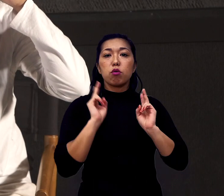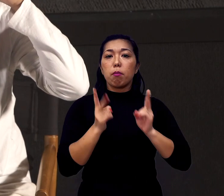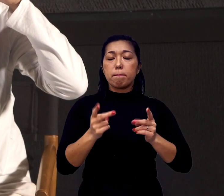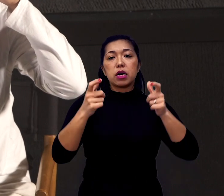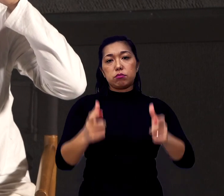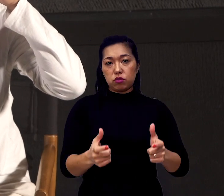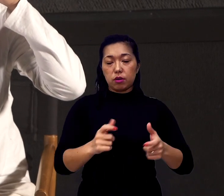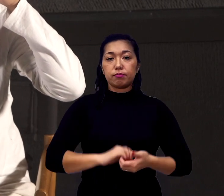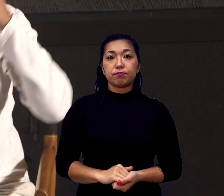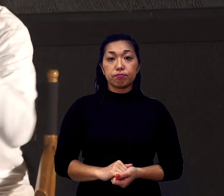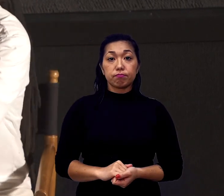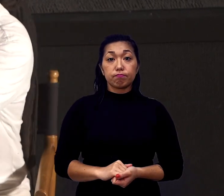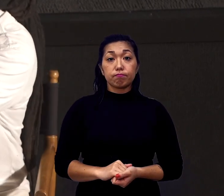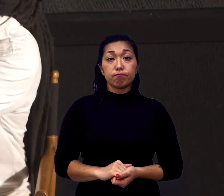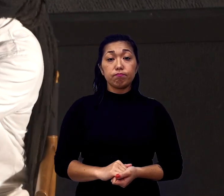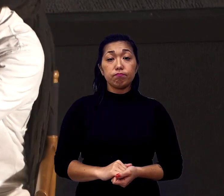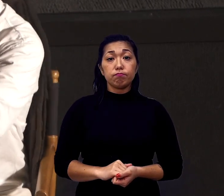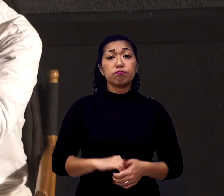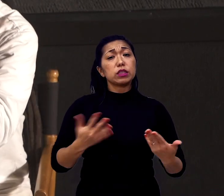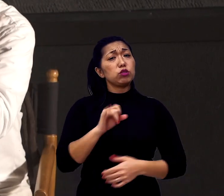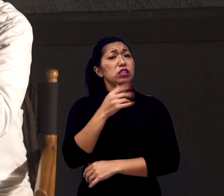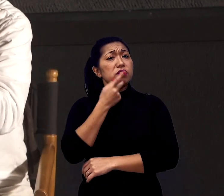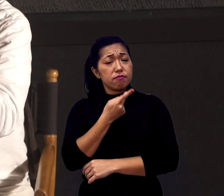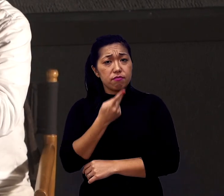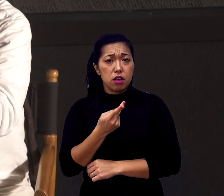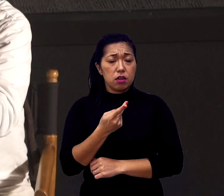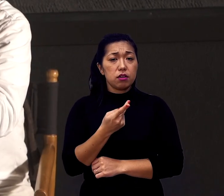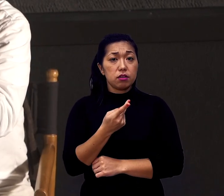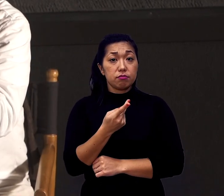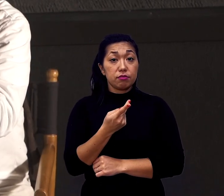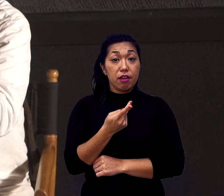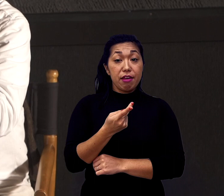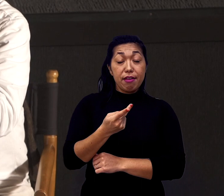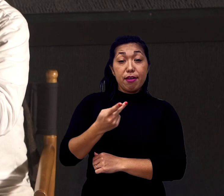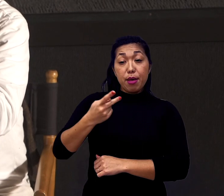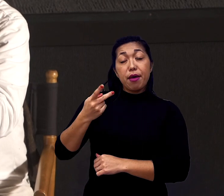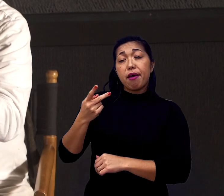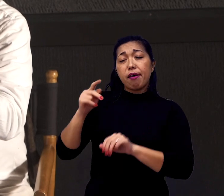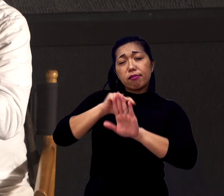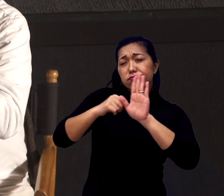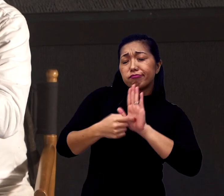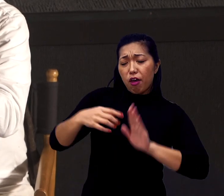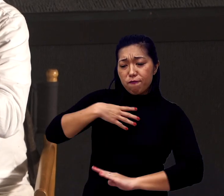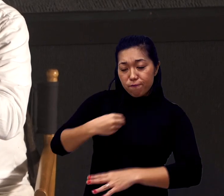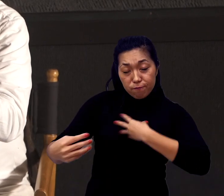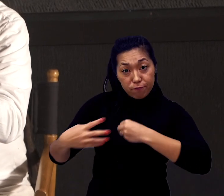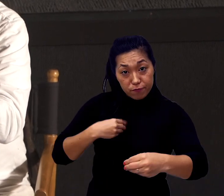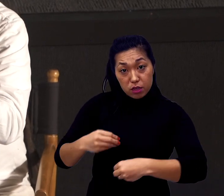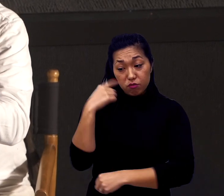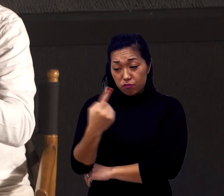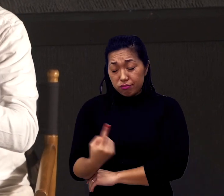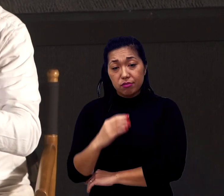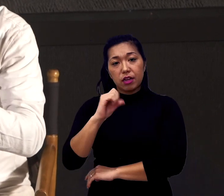lugar. Então, quando a gente fala filhos, né, do Katrina, são os